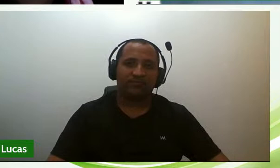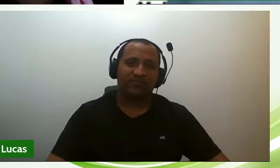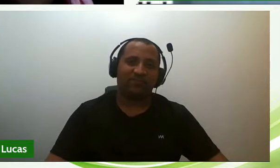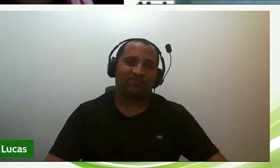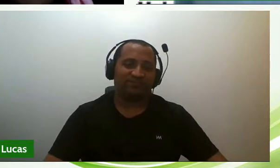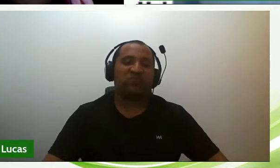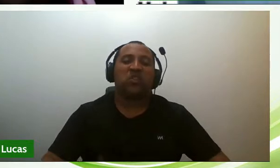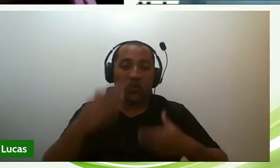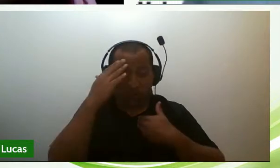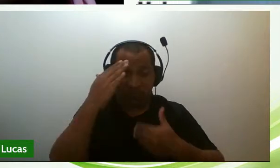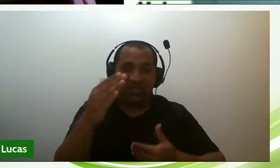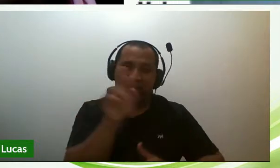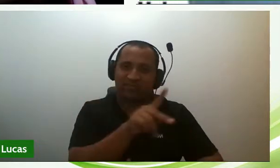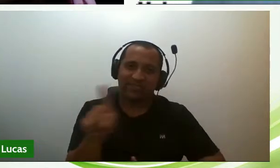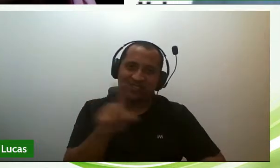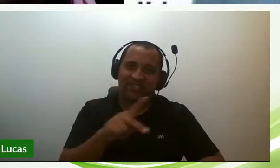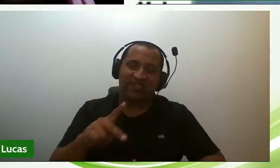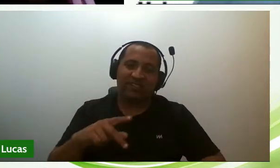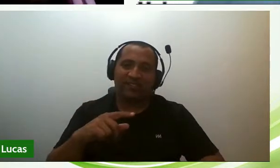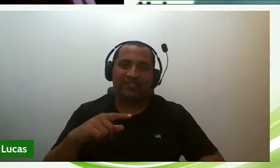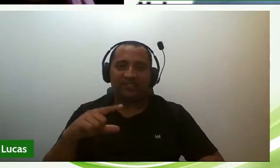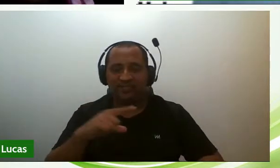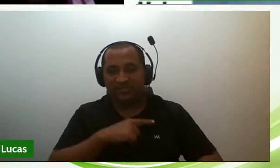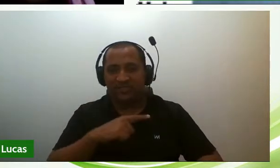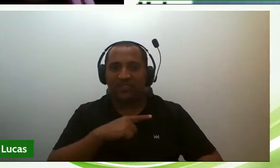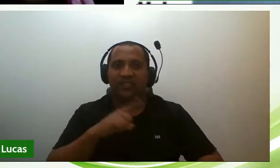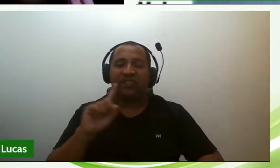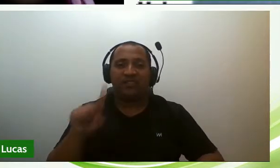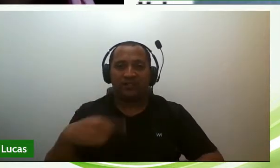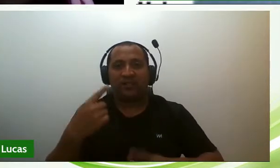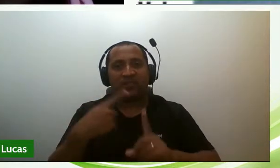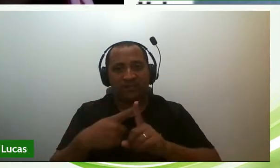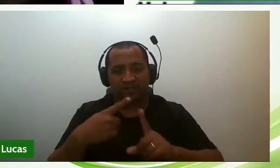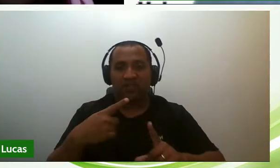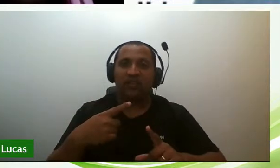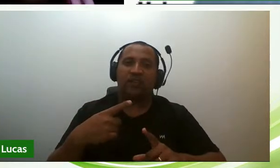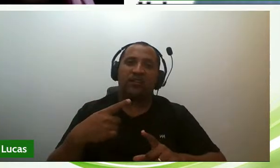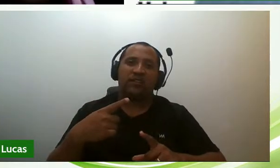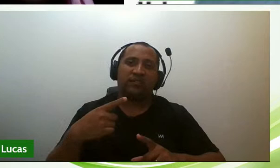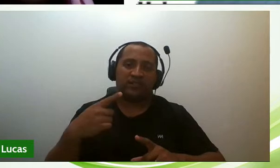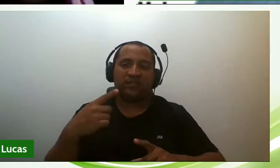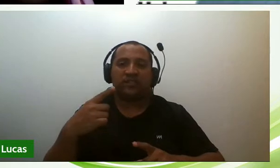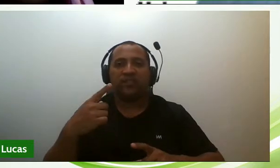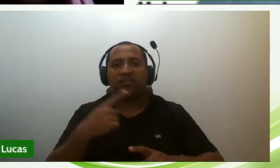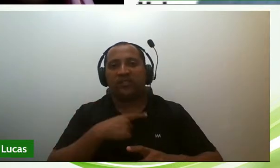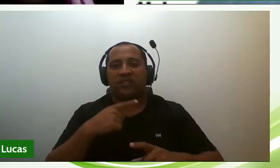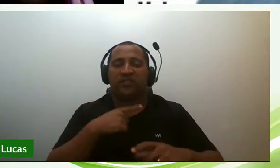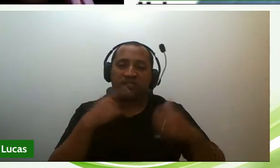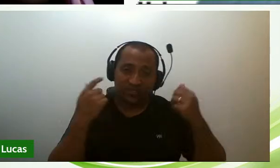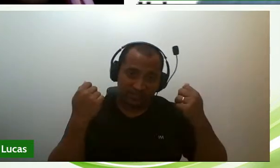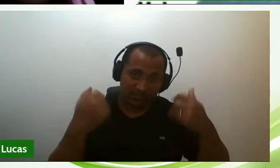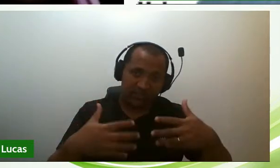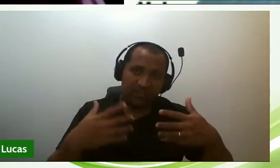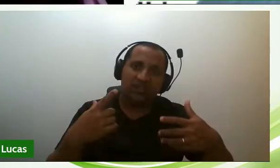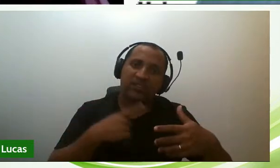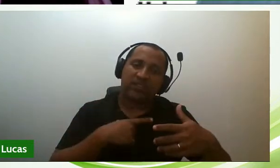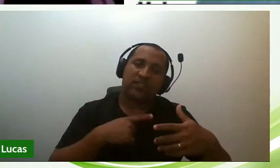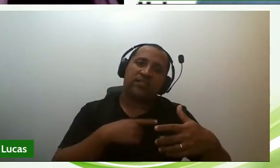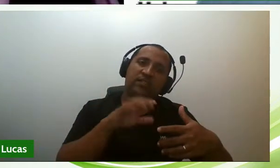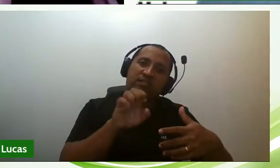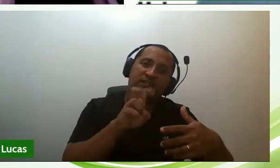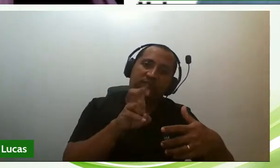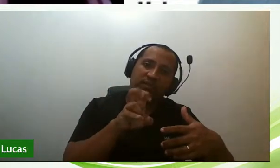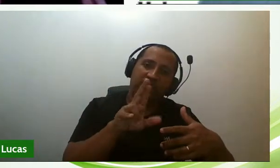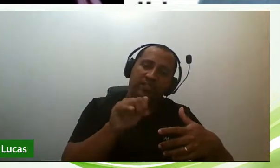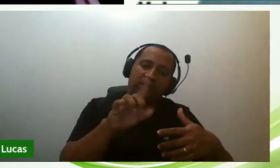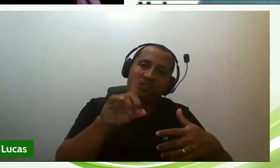Obrigado, professora. Vou fazer aqui mais uma consideração e, na sequência, uma pergunta, tá? Então, primeira consideração do Everaldo Rodrigues,